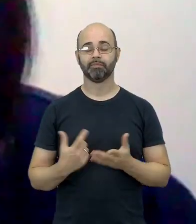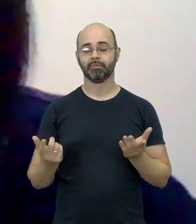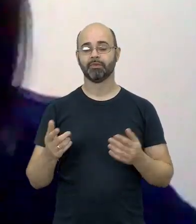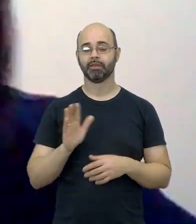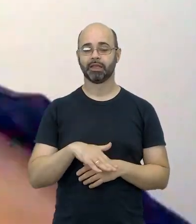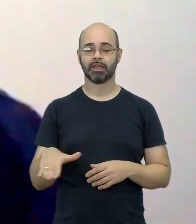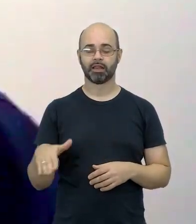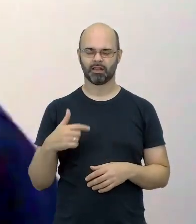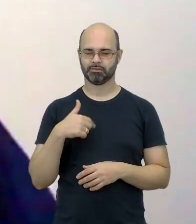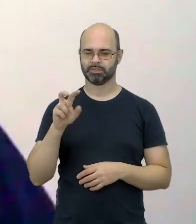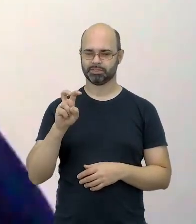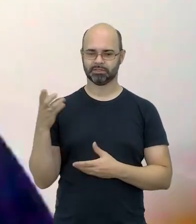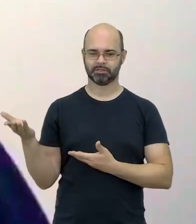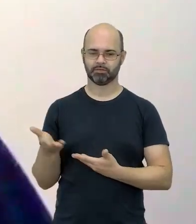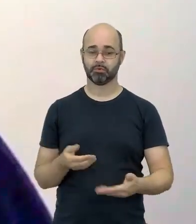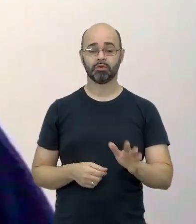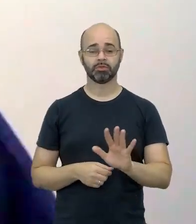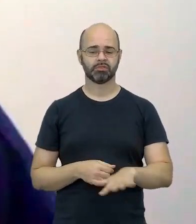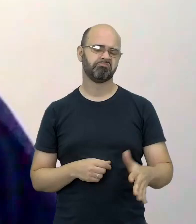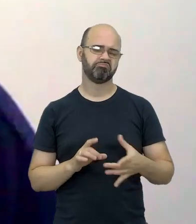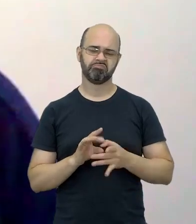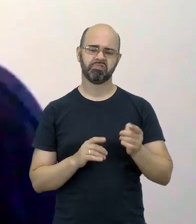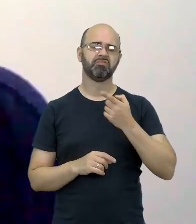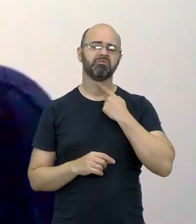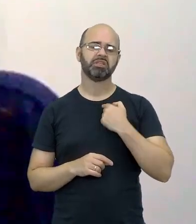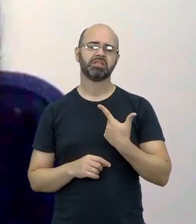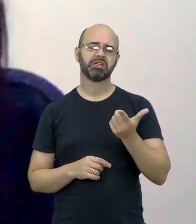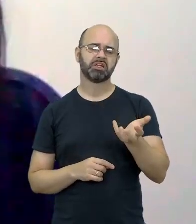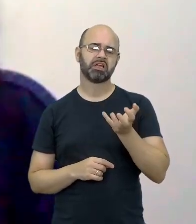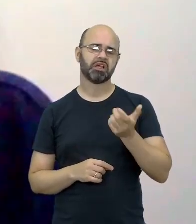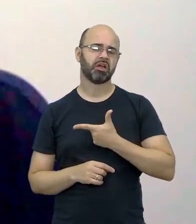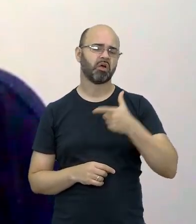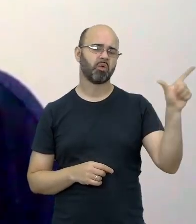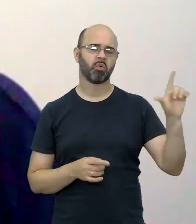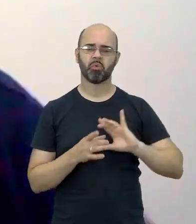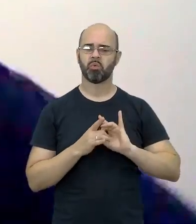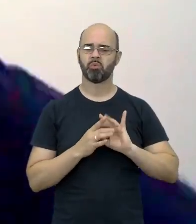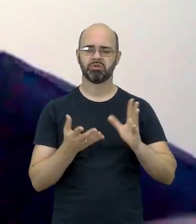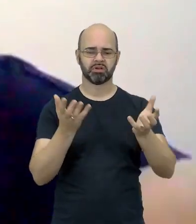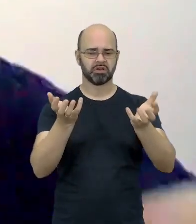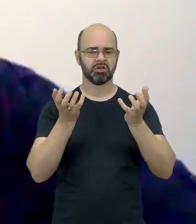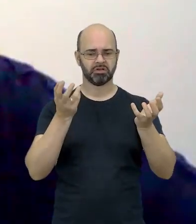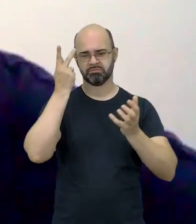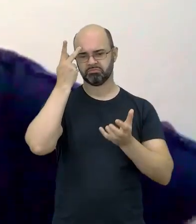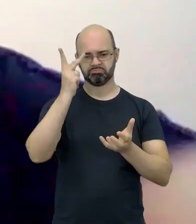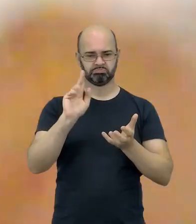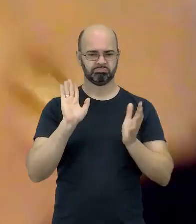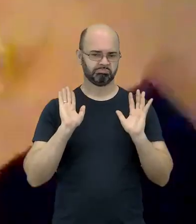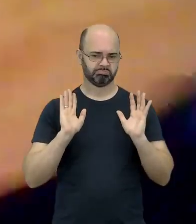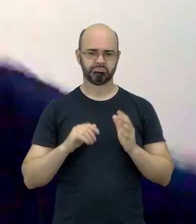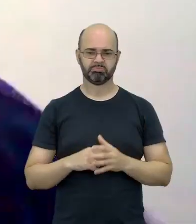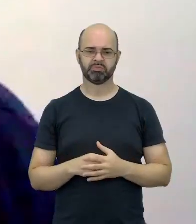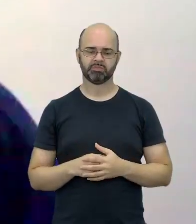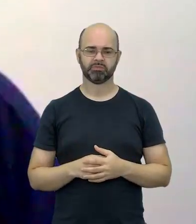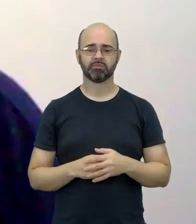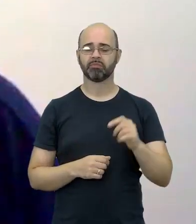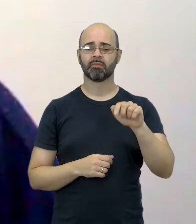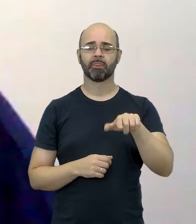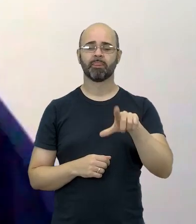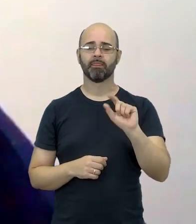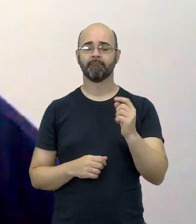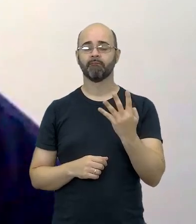Eu trouxe 5 aqui, vocês podem fazer outras tantas figuras que não precisam ser exatamente essas. A ideia é que vocês